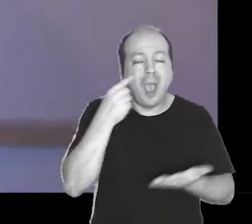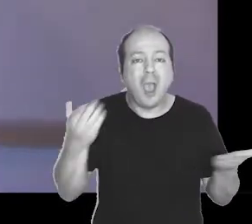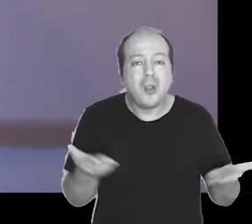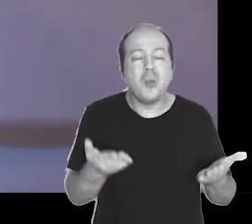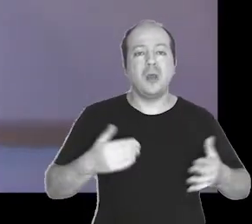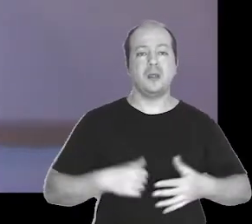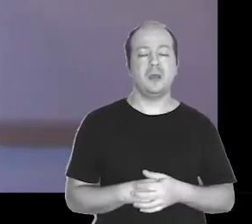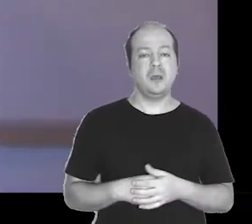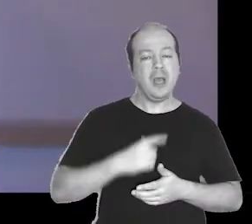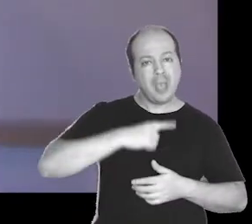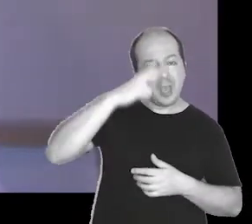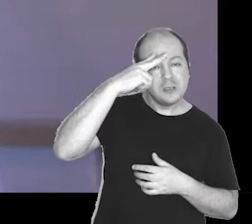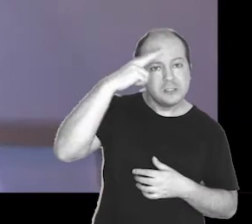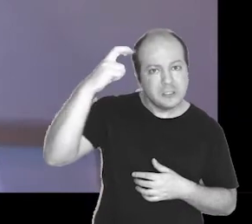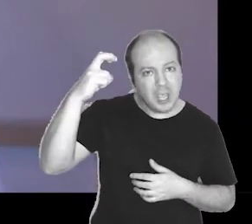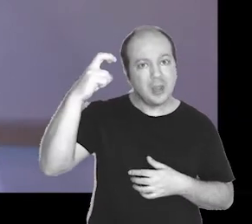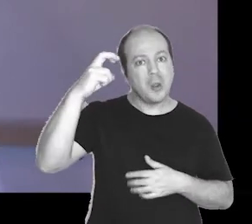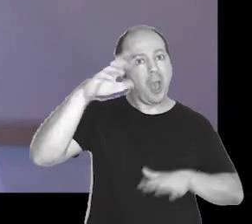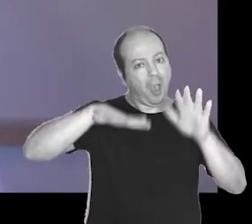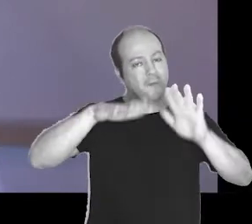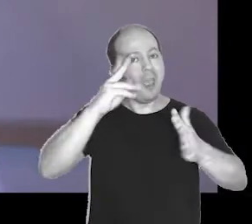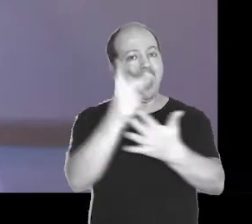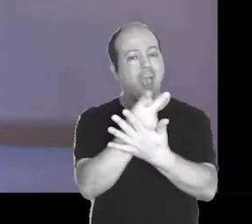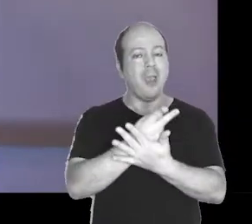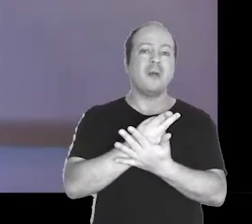os gênios também erram.